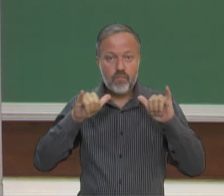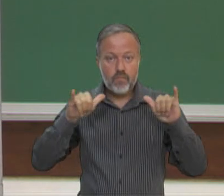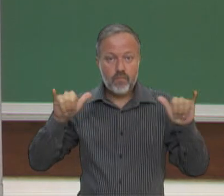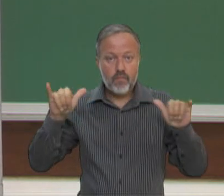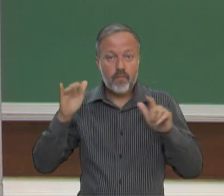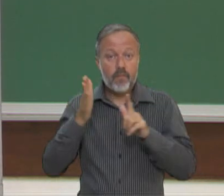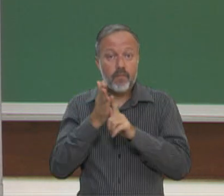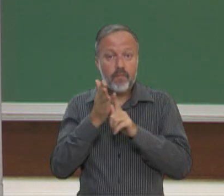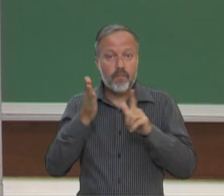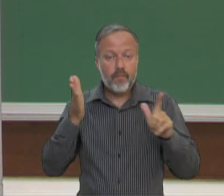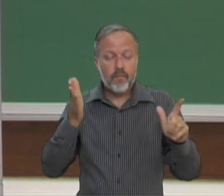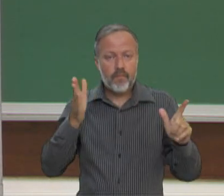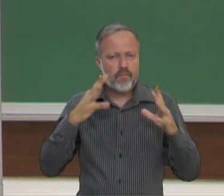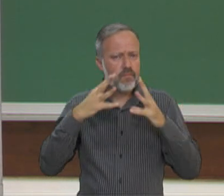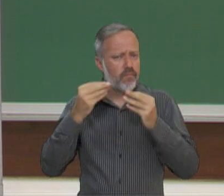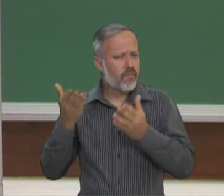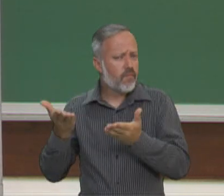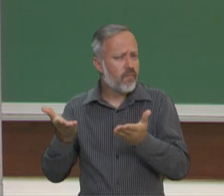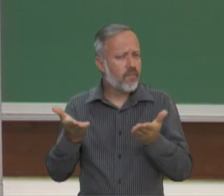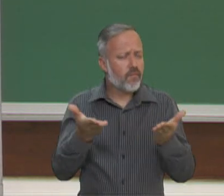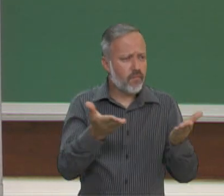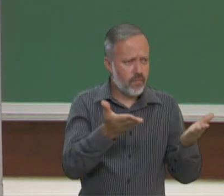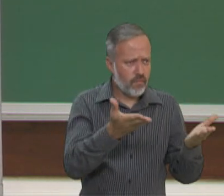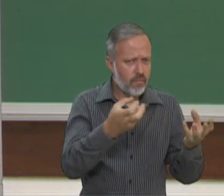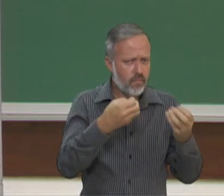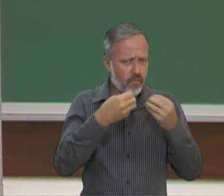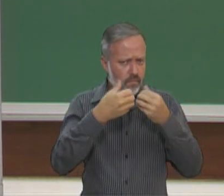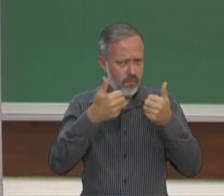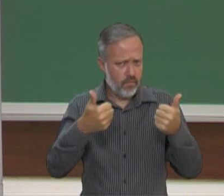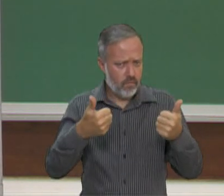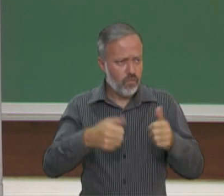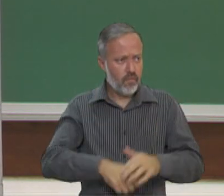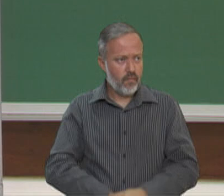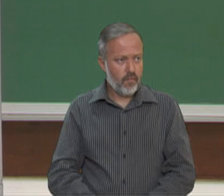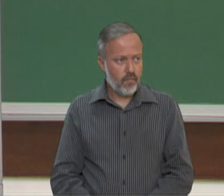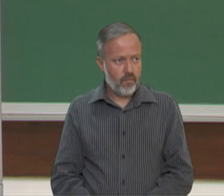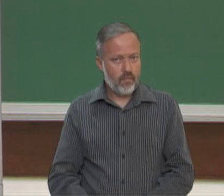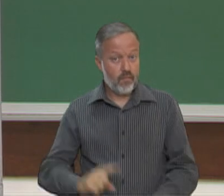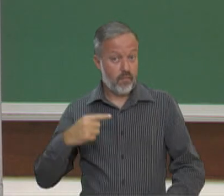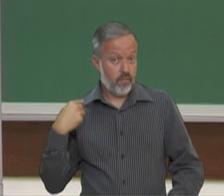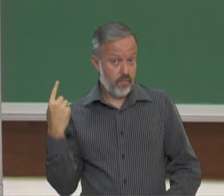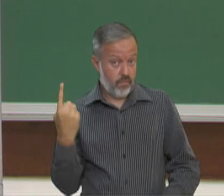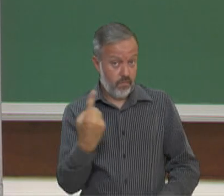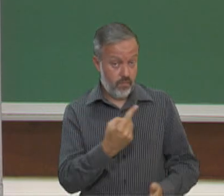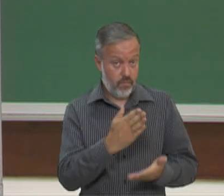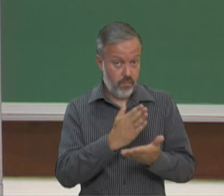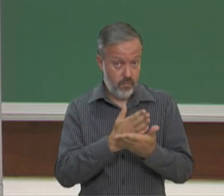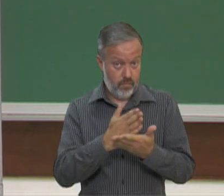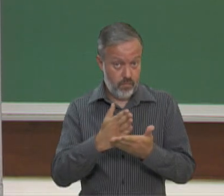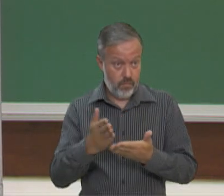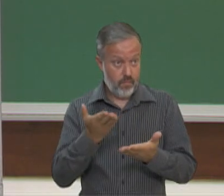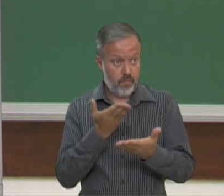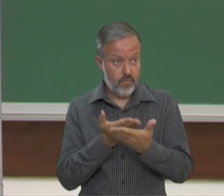desejo a todos boas-vindas e espero que estejam todos bem. Nós iniciaremos a aula de hoje